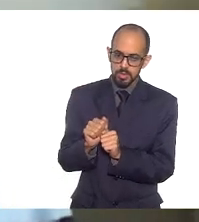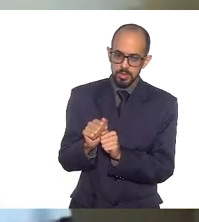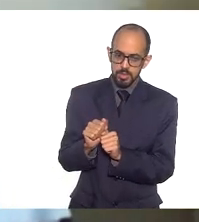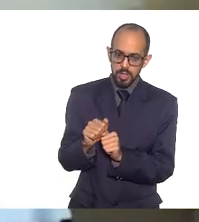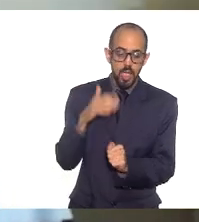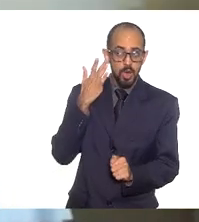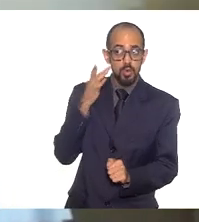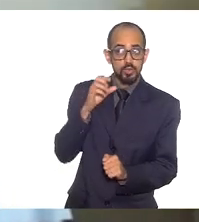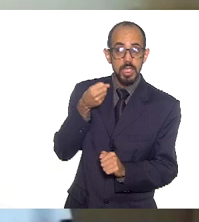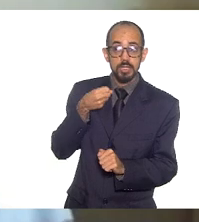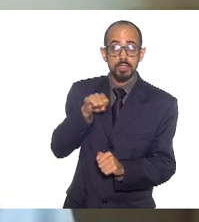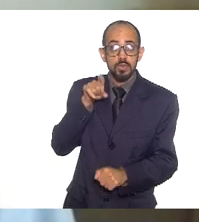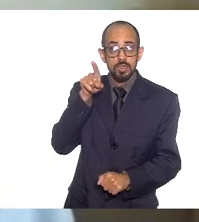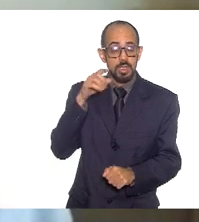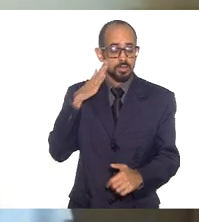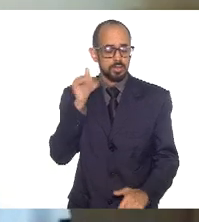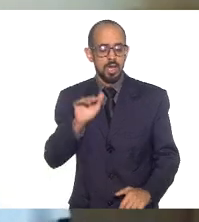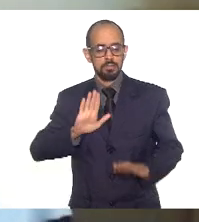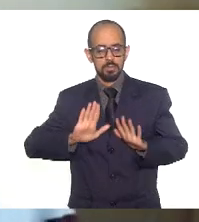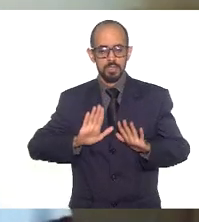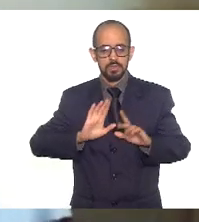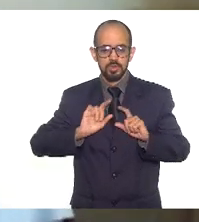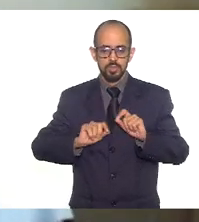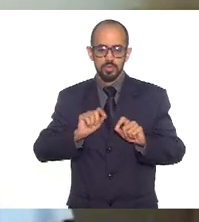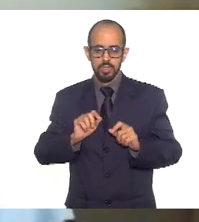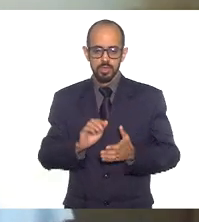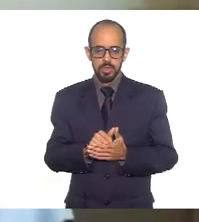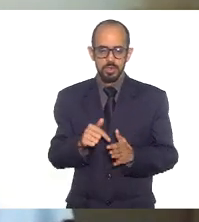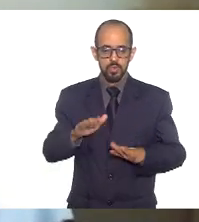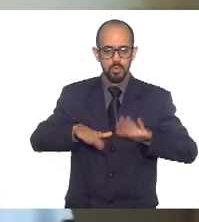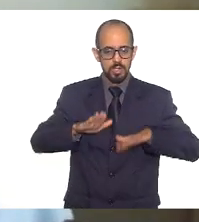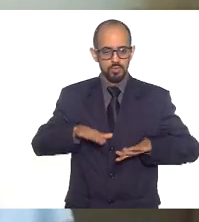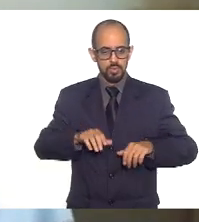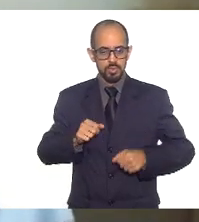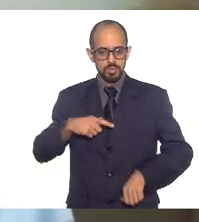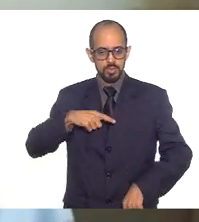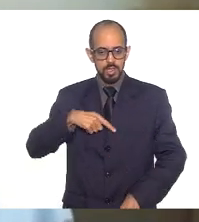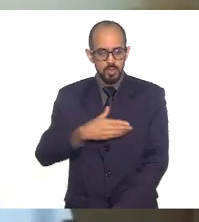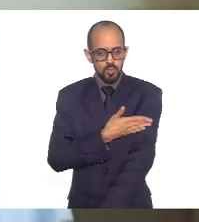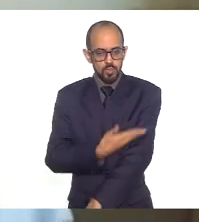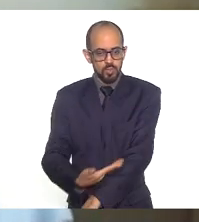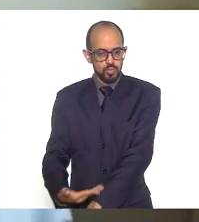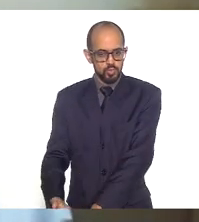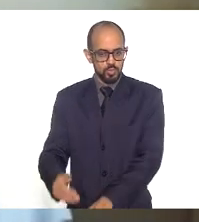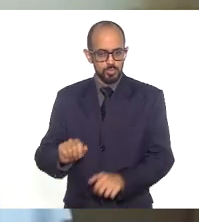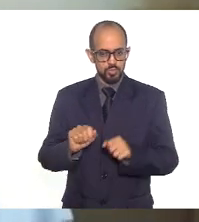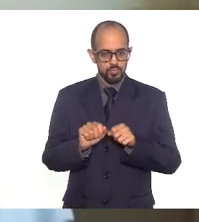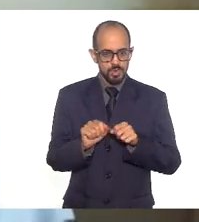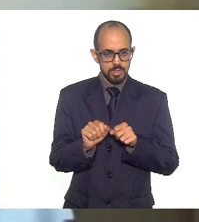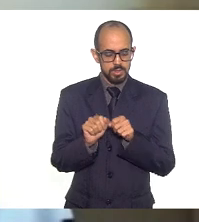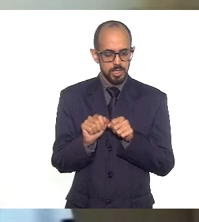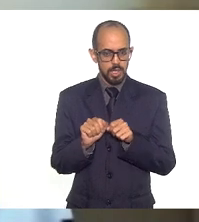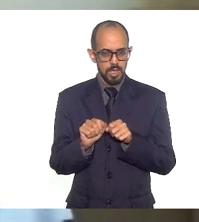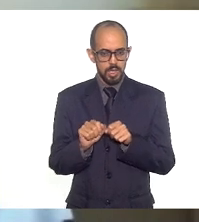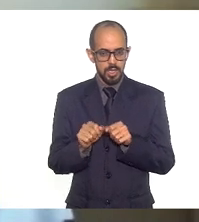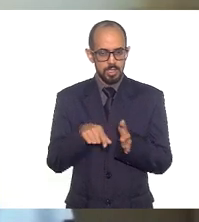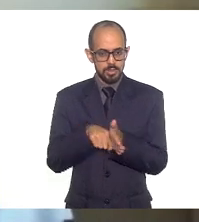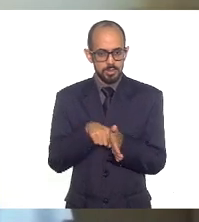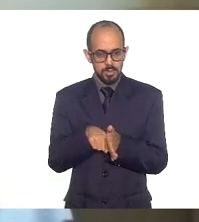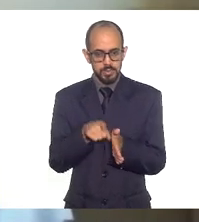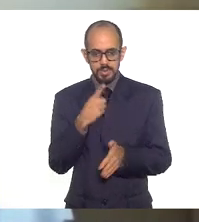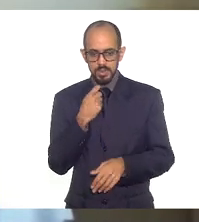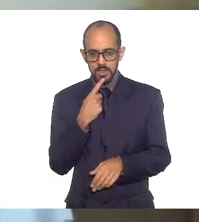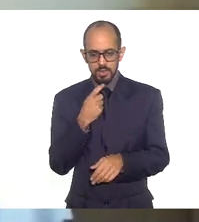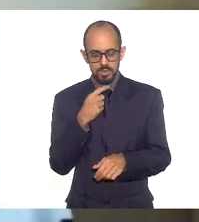não sei se você sabe, né? Eu costumo fazer exame de sangue anualmente e os planos